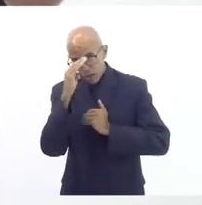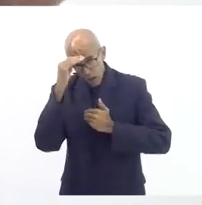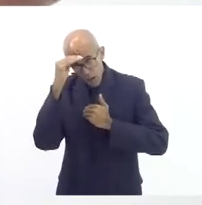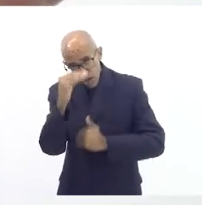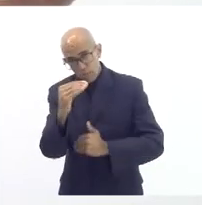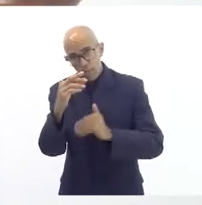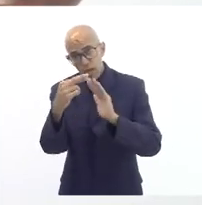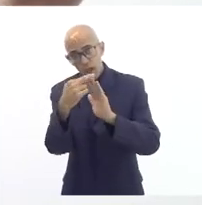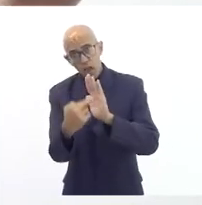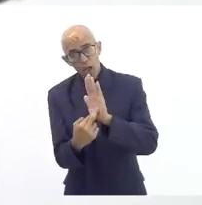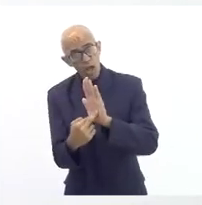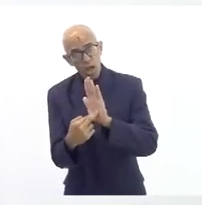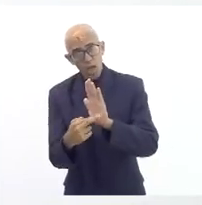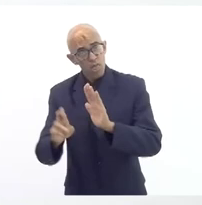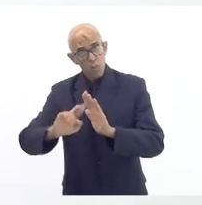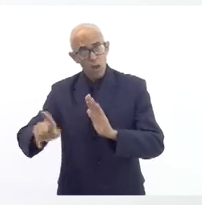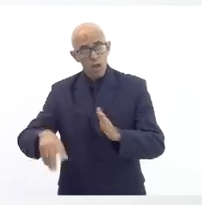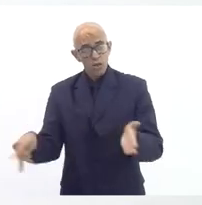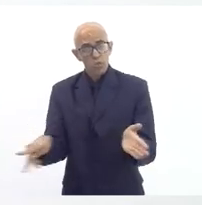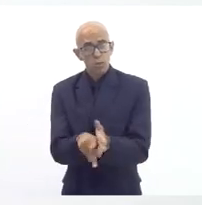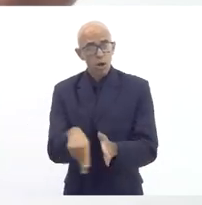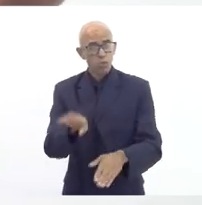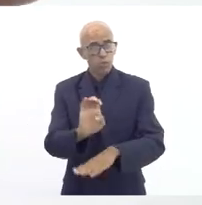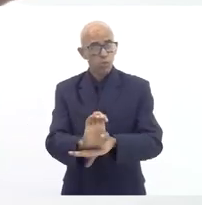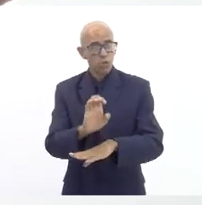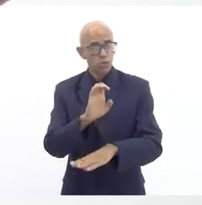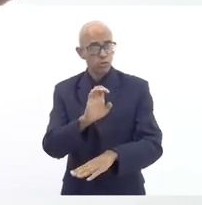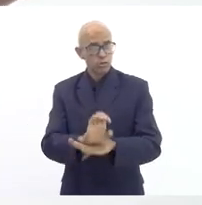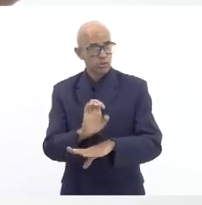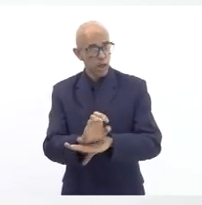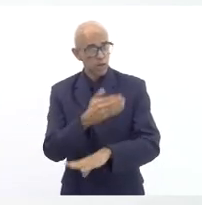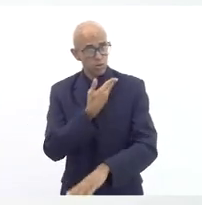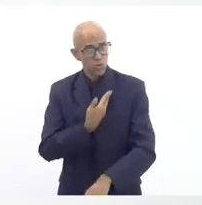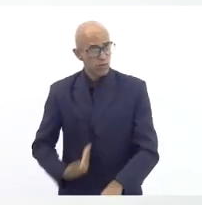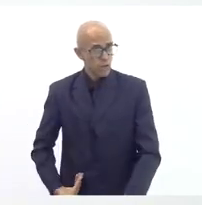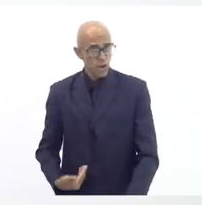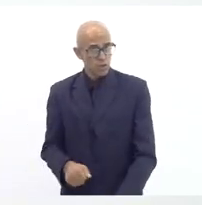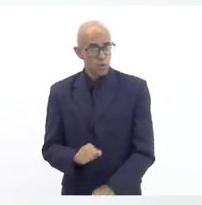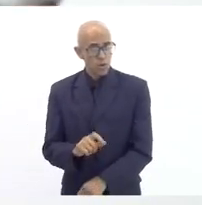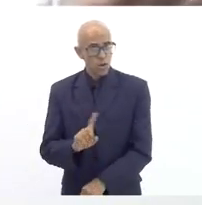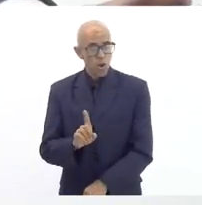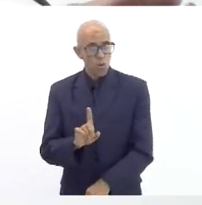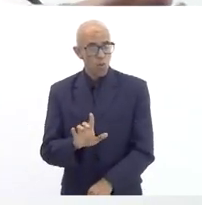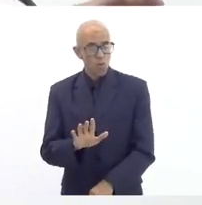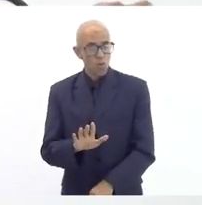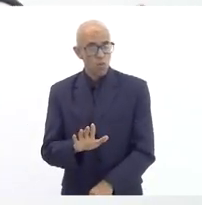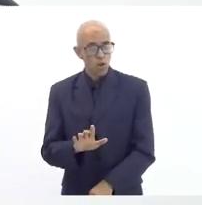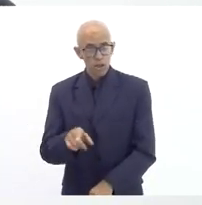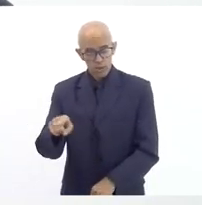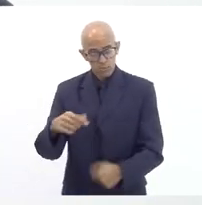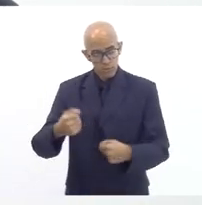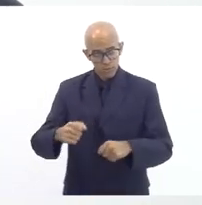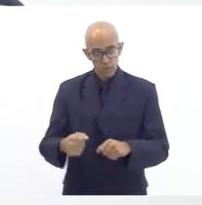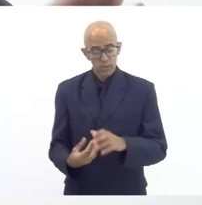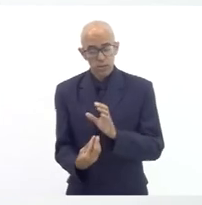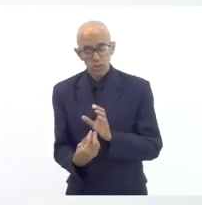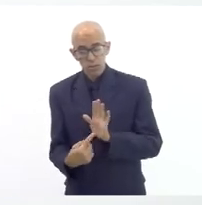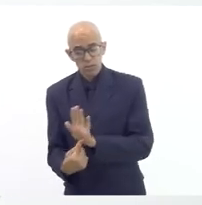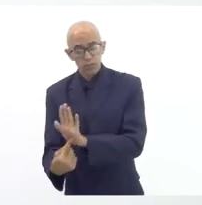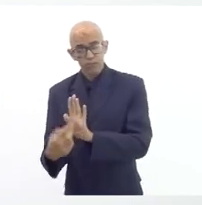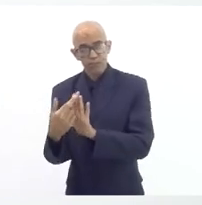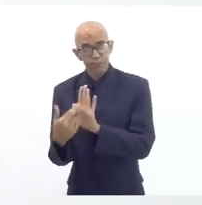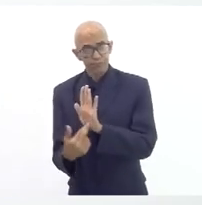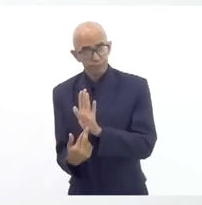não cabe ao governo do Estado. O governo do Estado tem as suas responsabilidades, tem que dar os parâmetros da política pública, mas